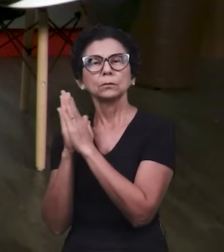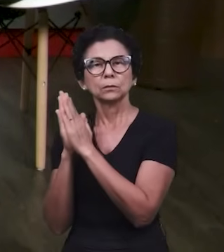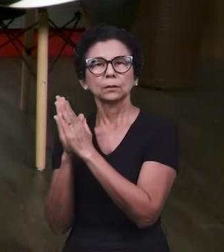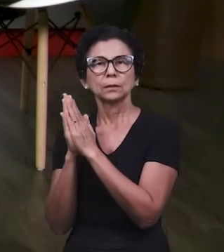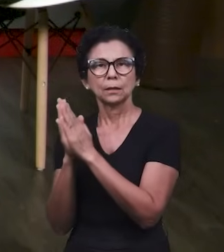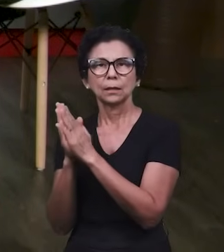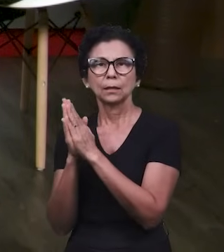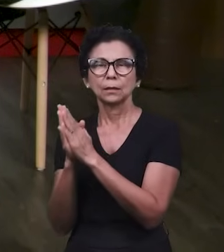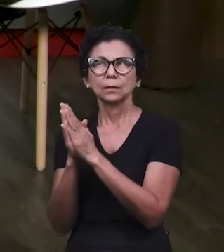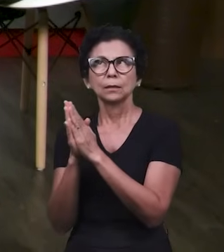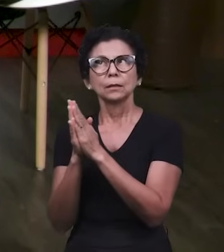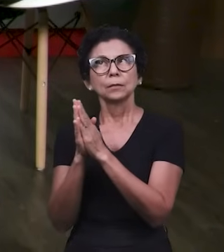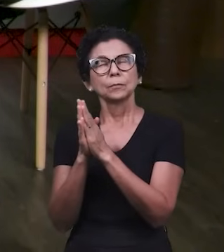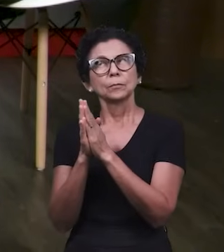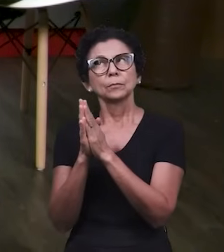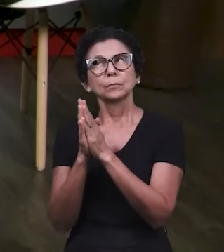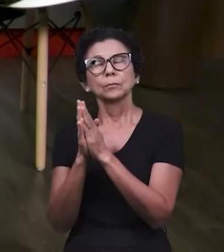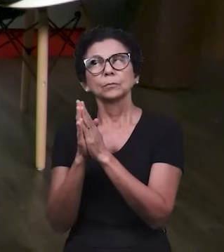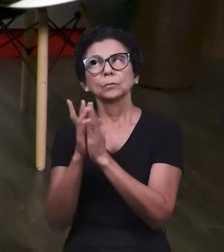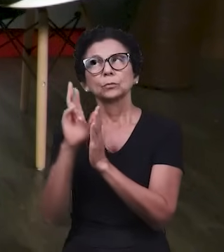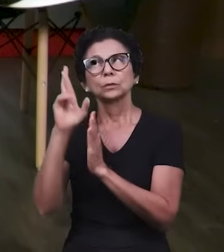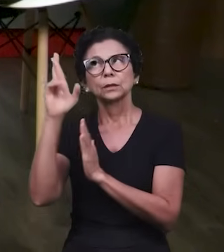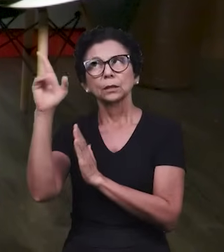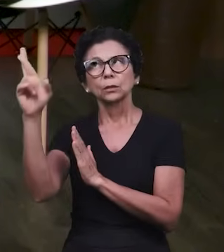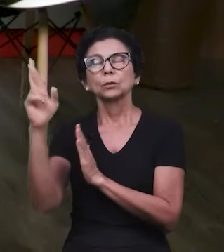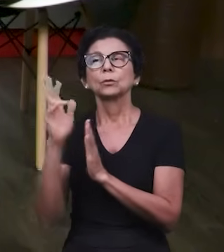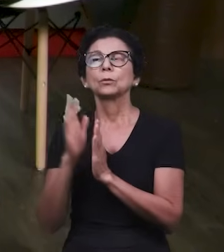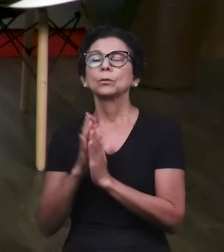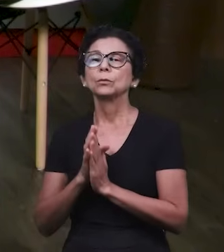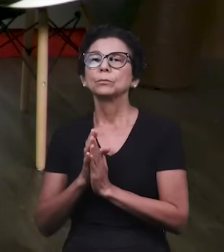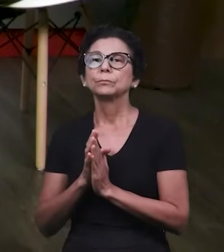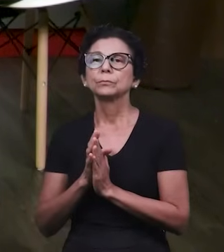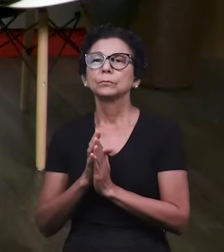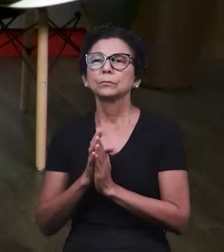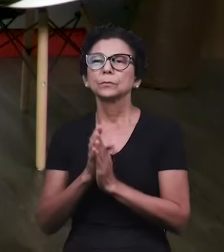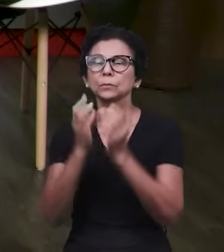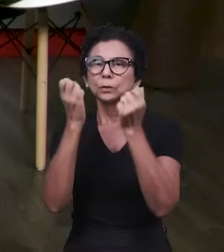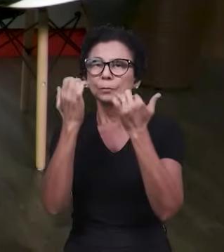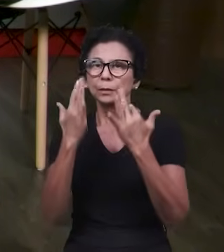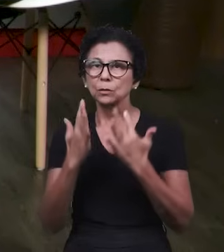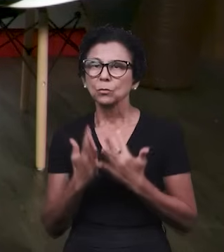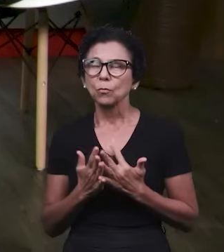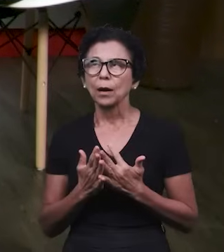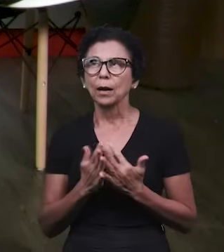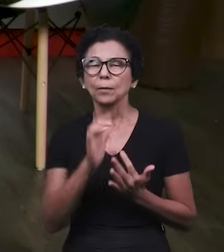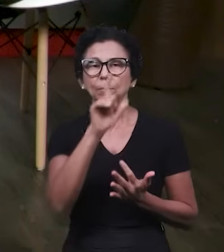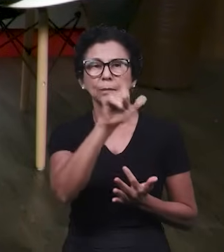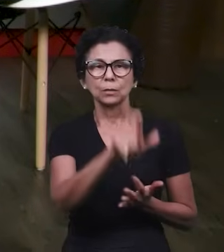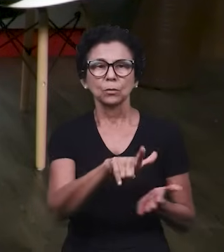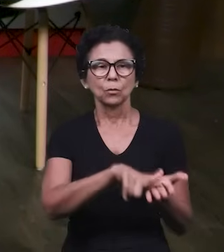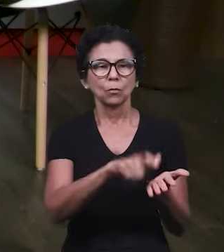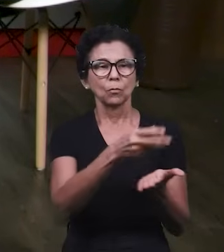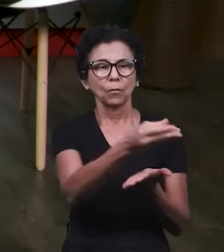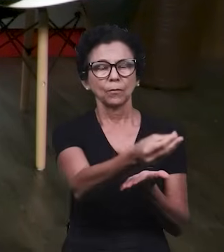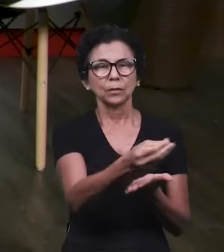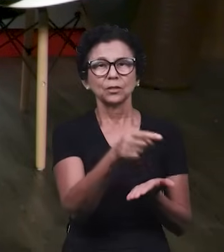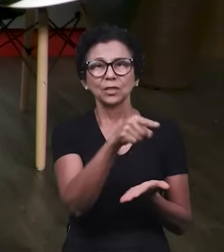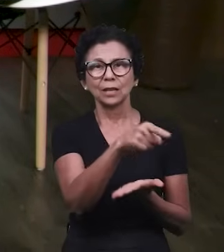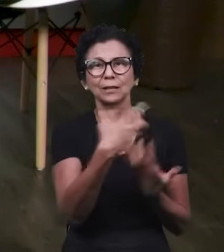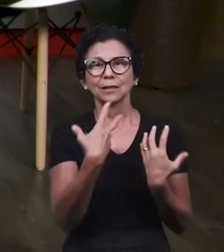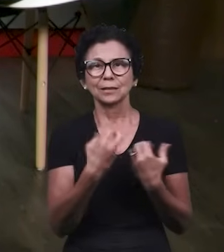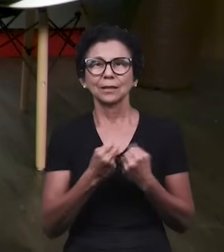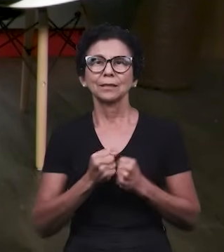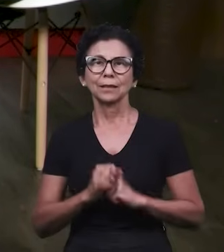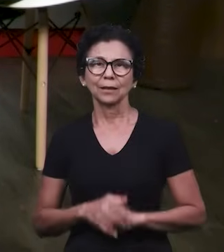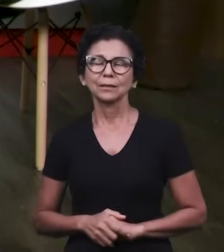orando para que o Senhor possa estar nos dando graça, né? Nos convites, e o Senhor está nos dando graça. E nós